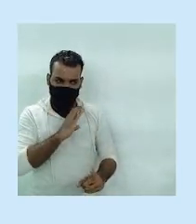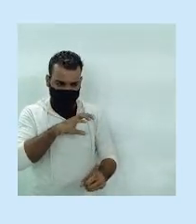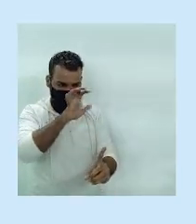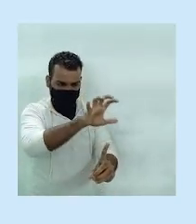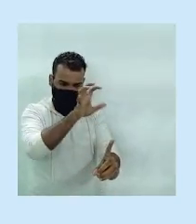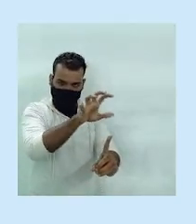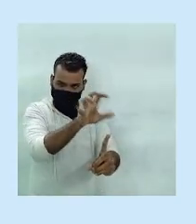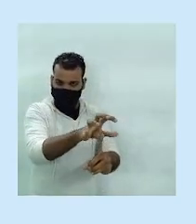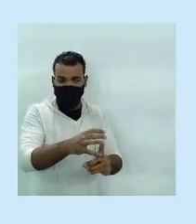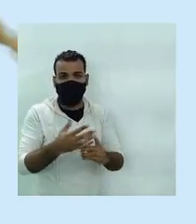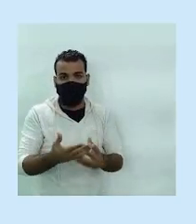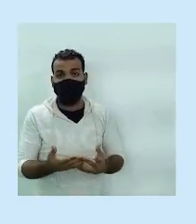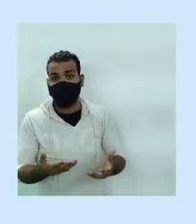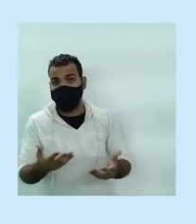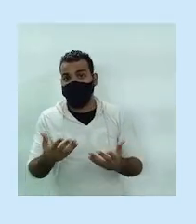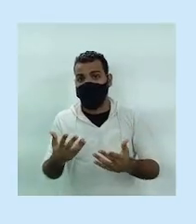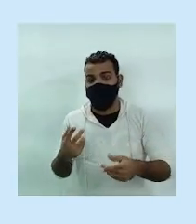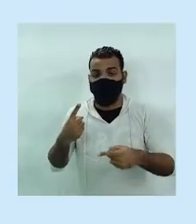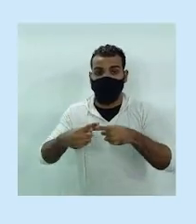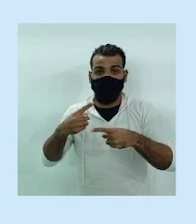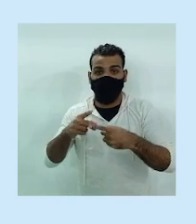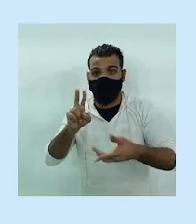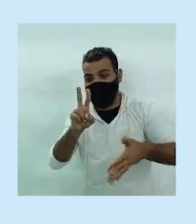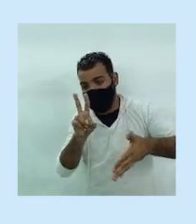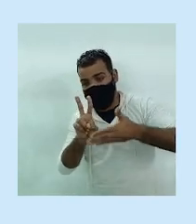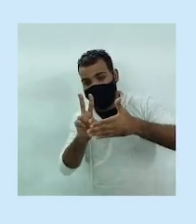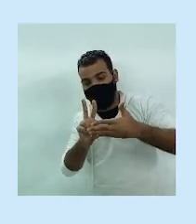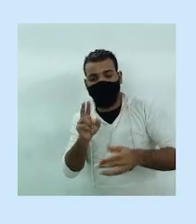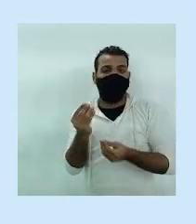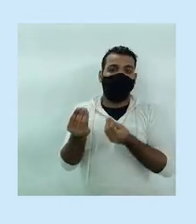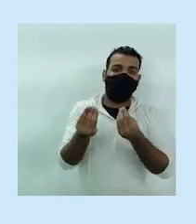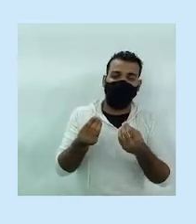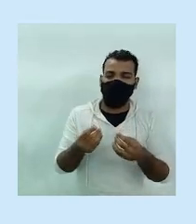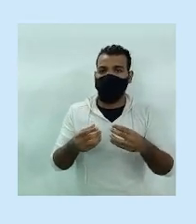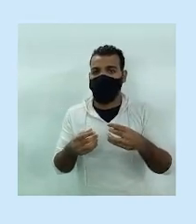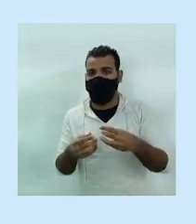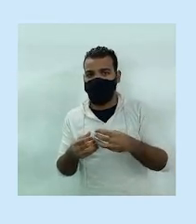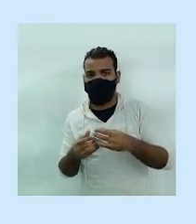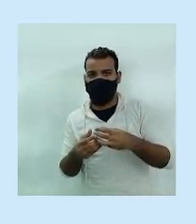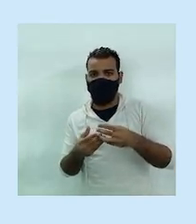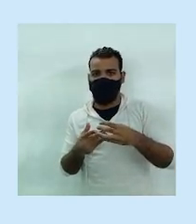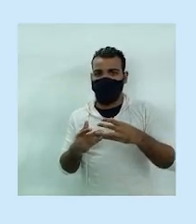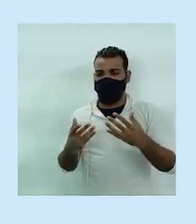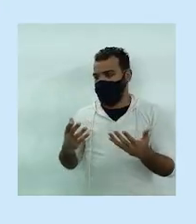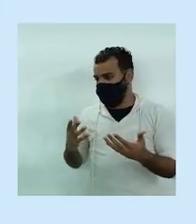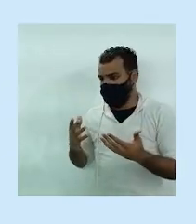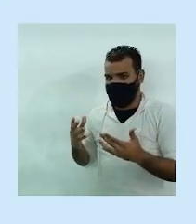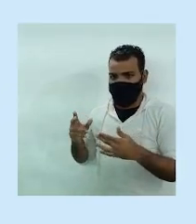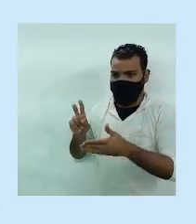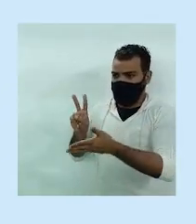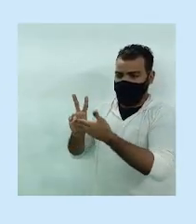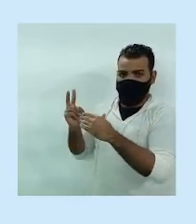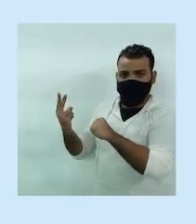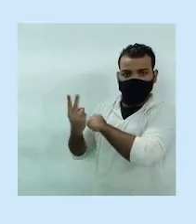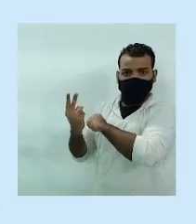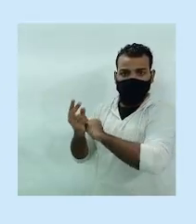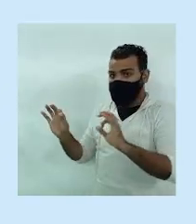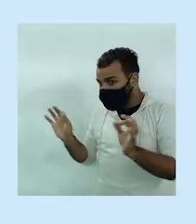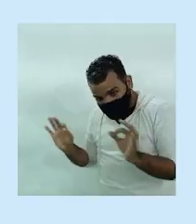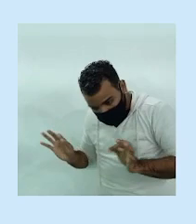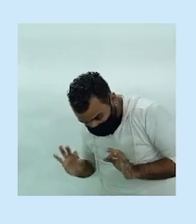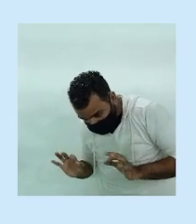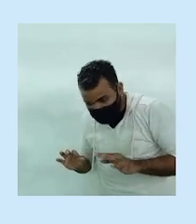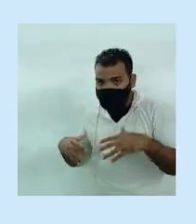se os nativos ficassem dispersos, ficassem sem a proteção dos jesuítas, havia